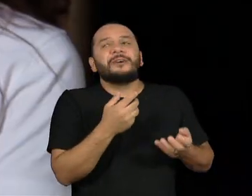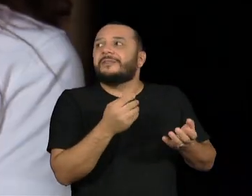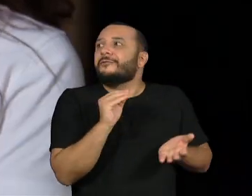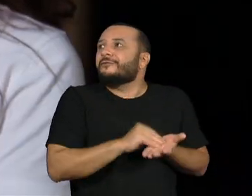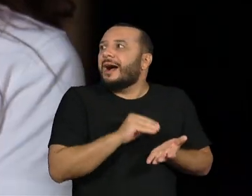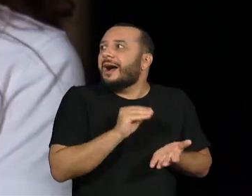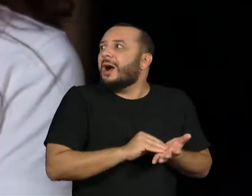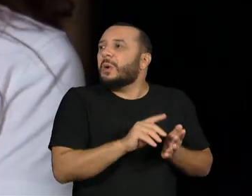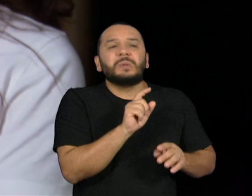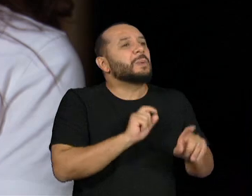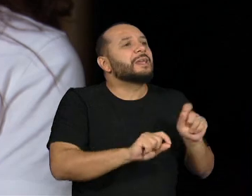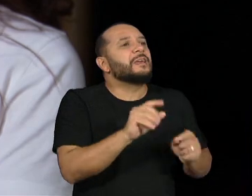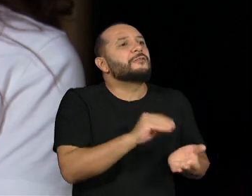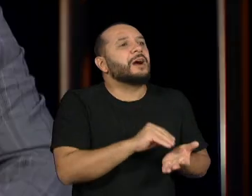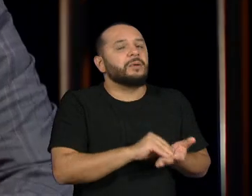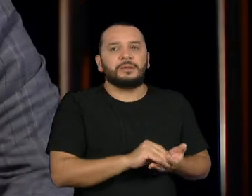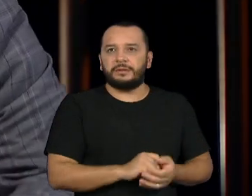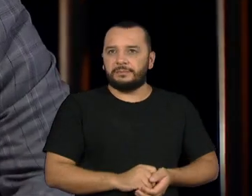De banho.